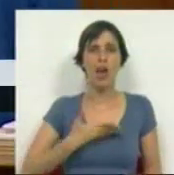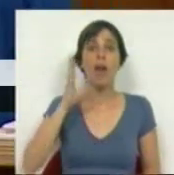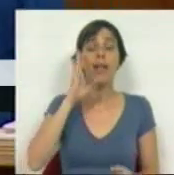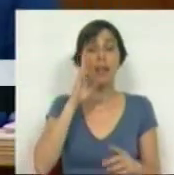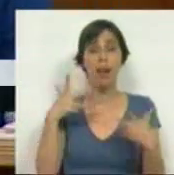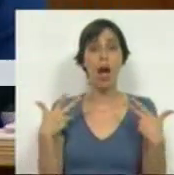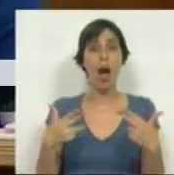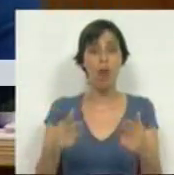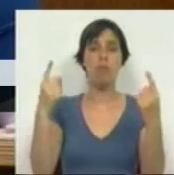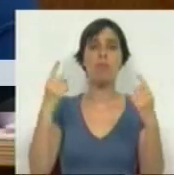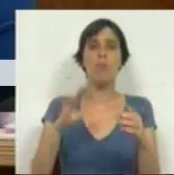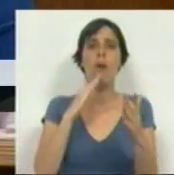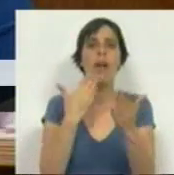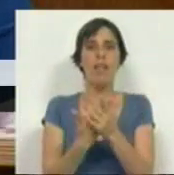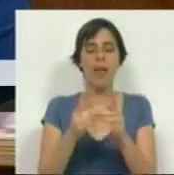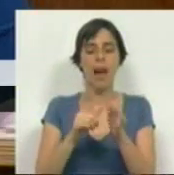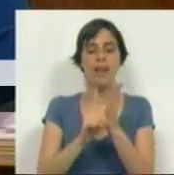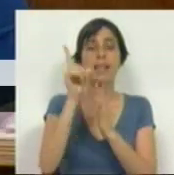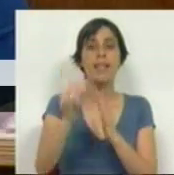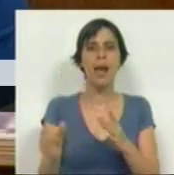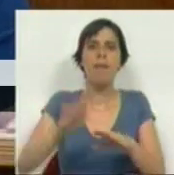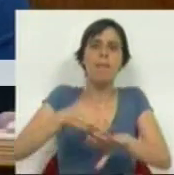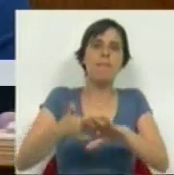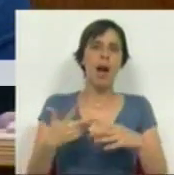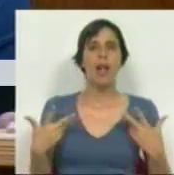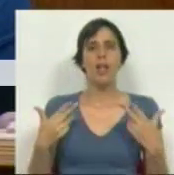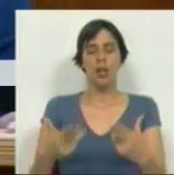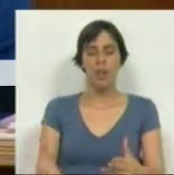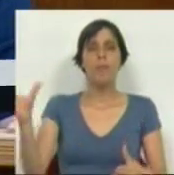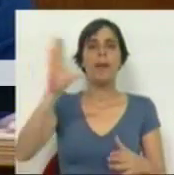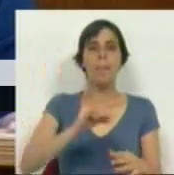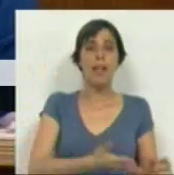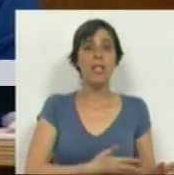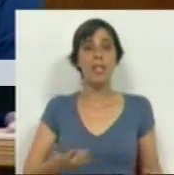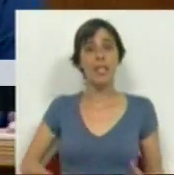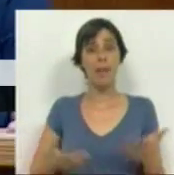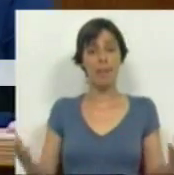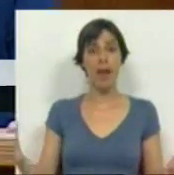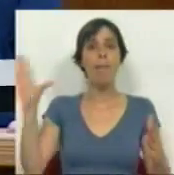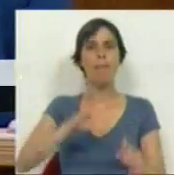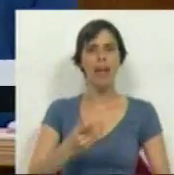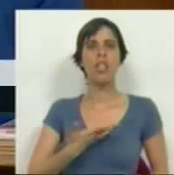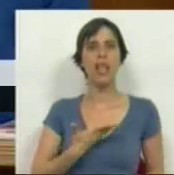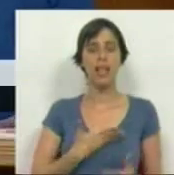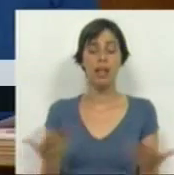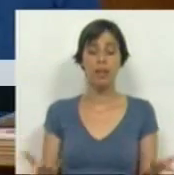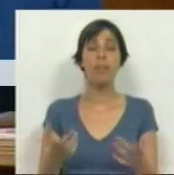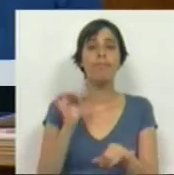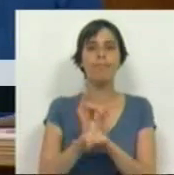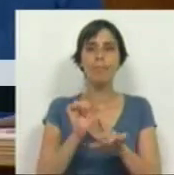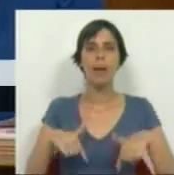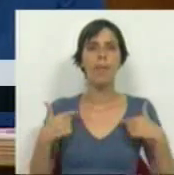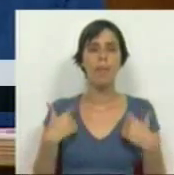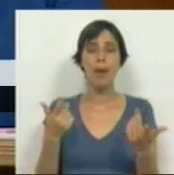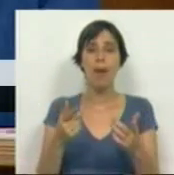saber que a austeridade apenas oferece como saída mais austeridade, ainda mais desempregados e mais dívida. Preso na sua